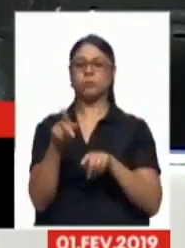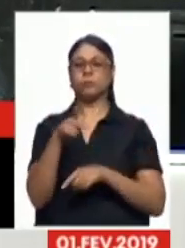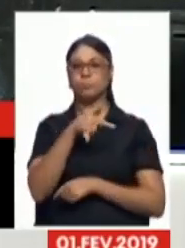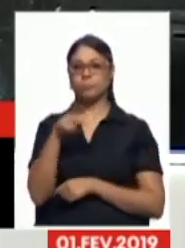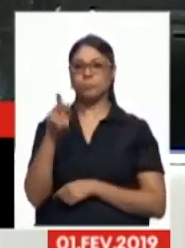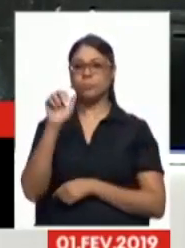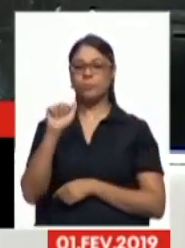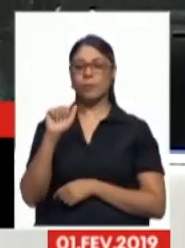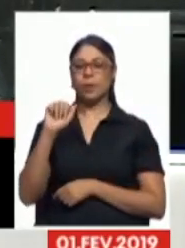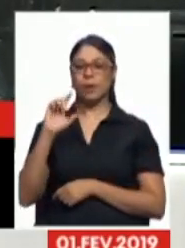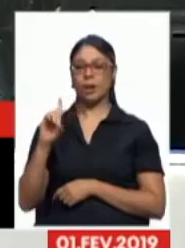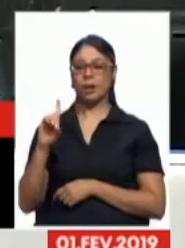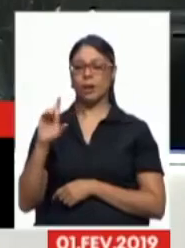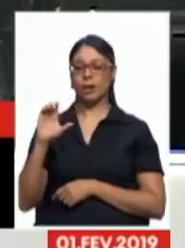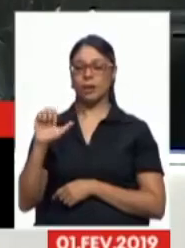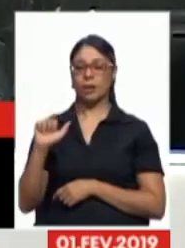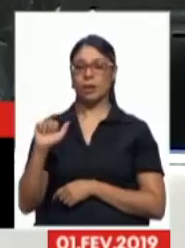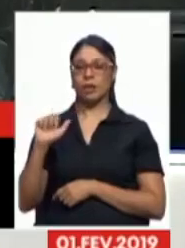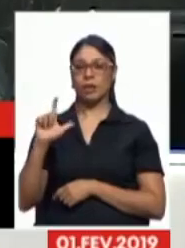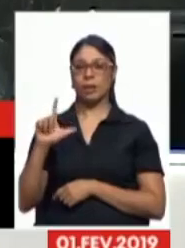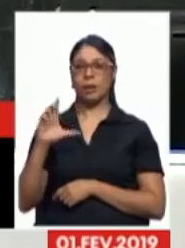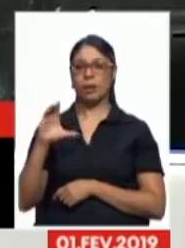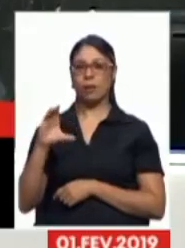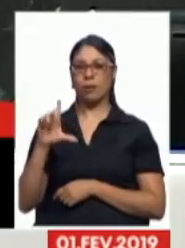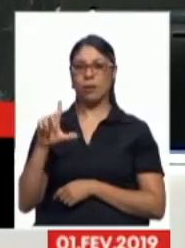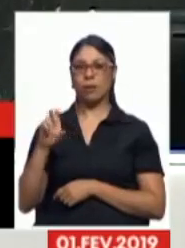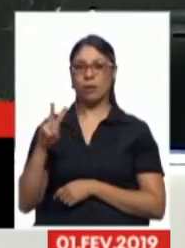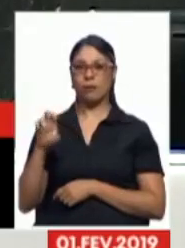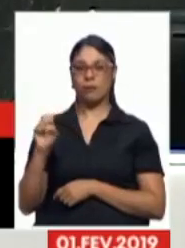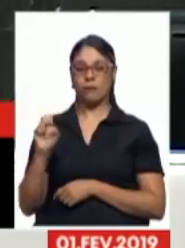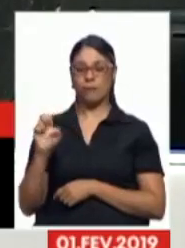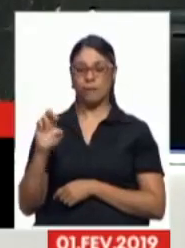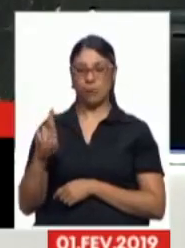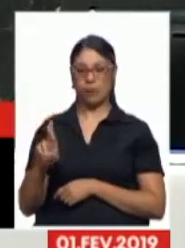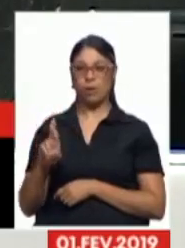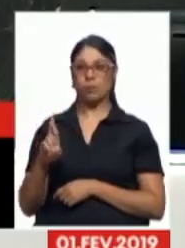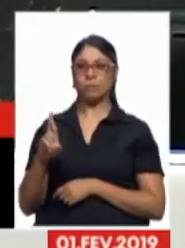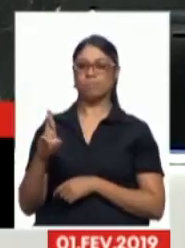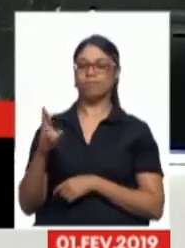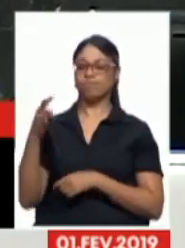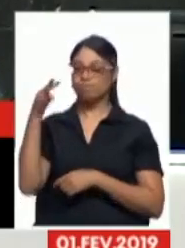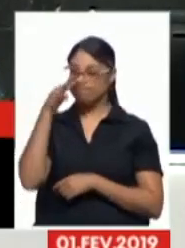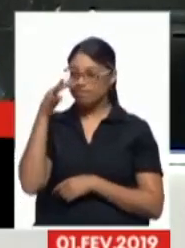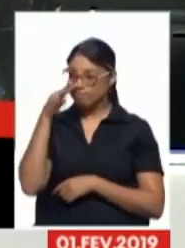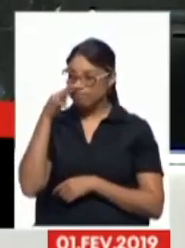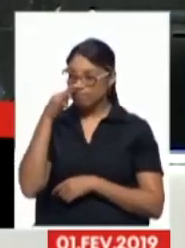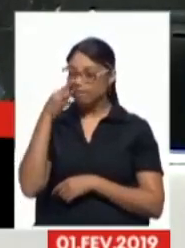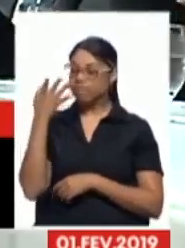Adalclever, meus sinceros agradecimentos e minha profunda admiração.